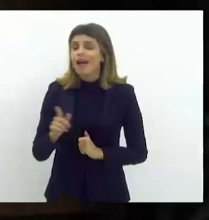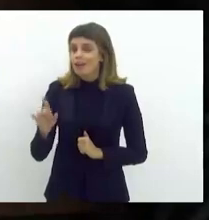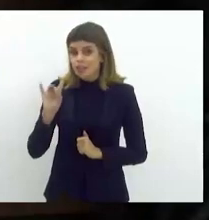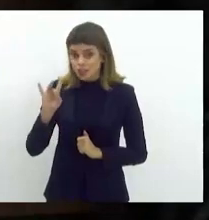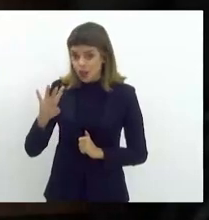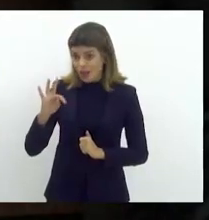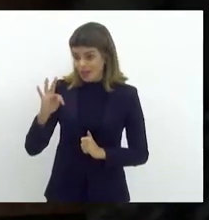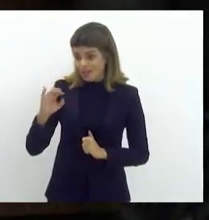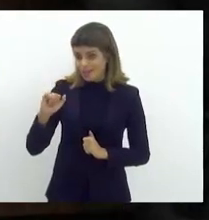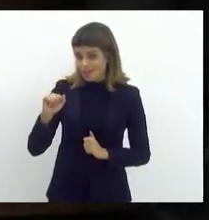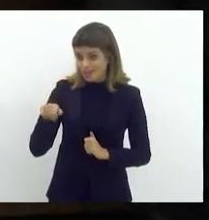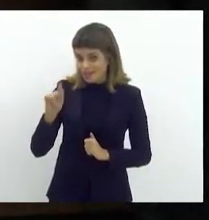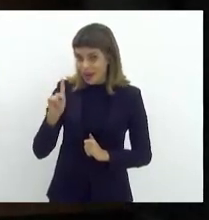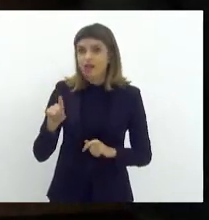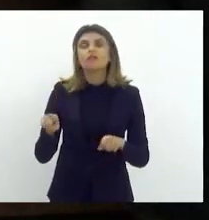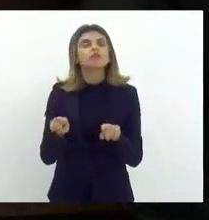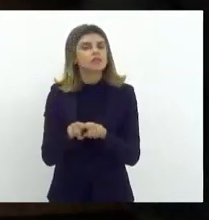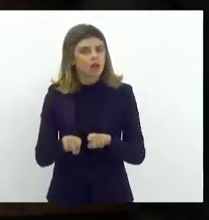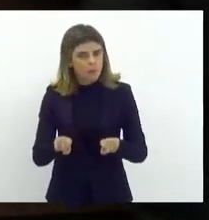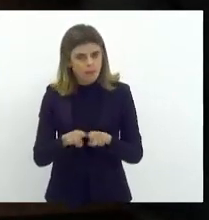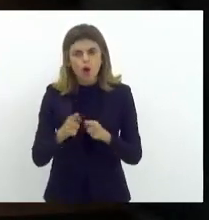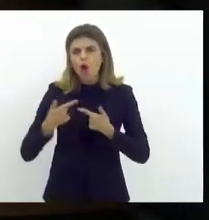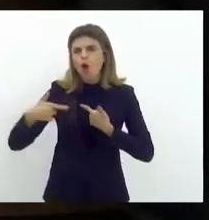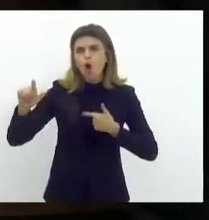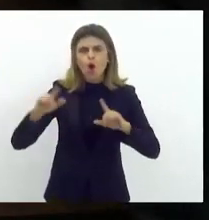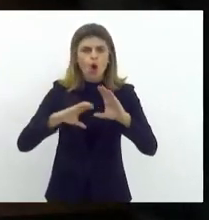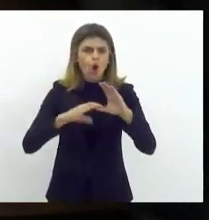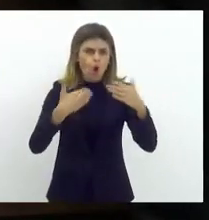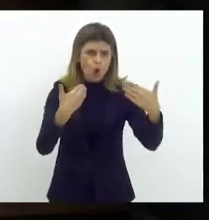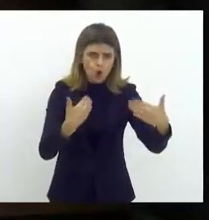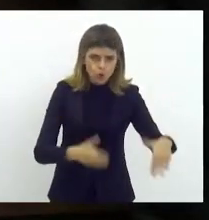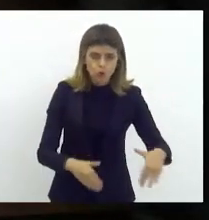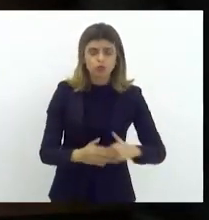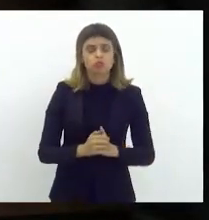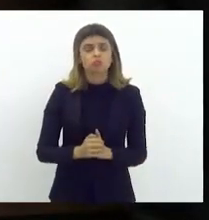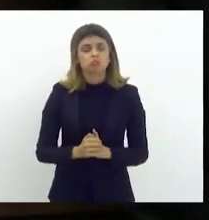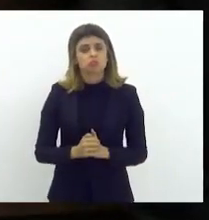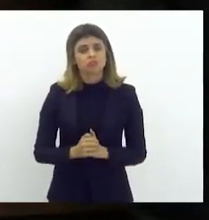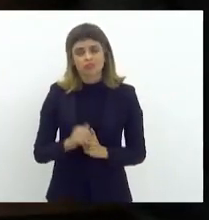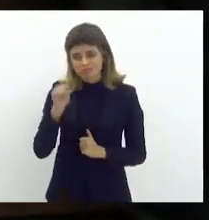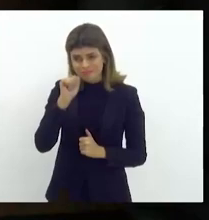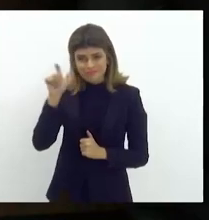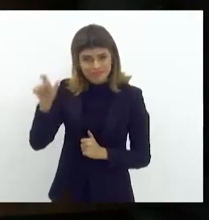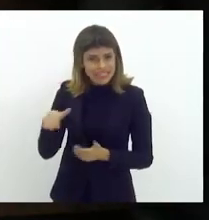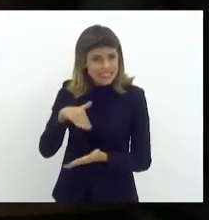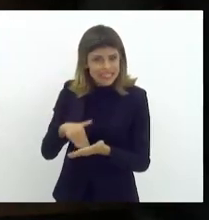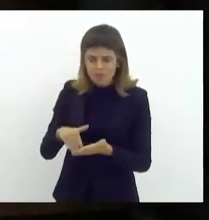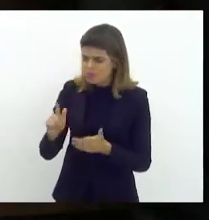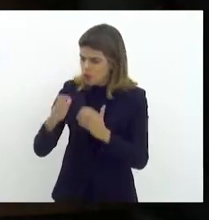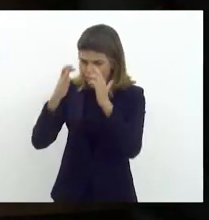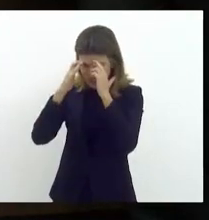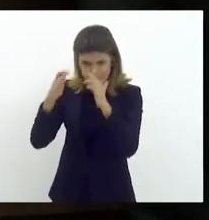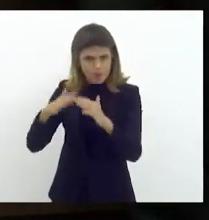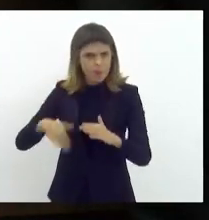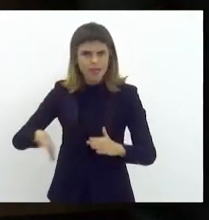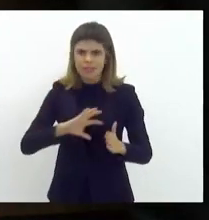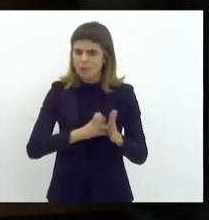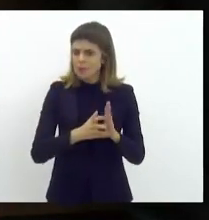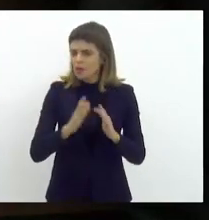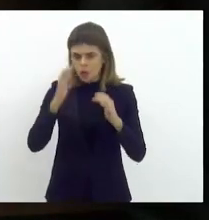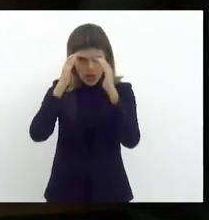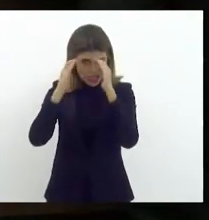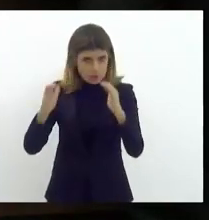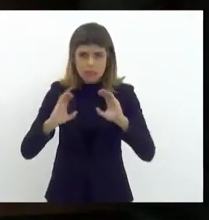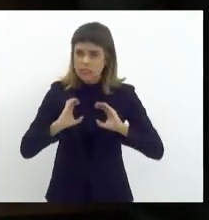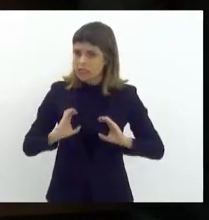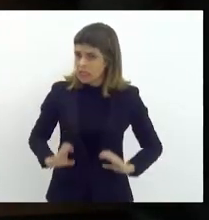só do tac mas também dos demais concursos então é uma secretária que não respeita o Parlamento não respeita o cidadão